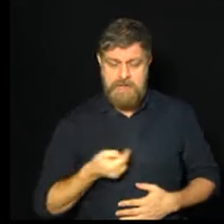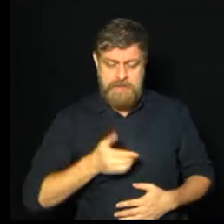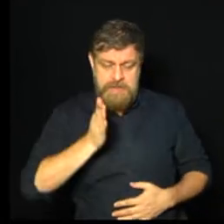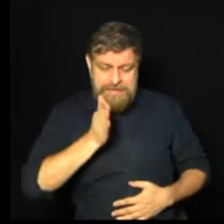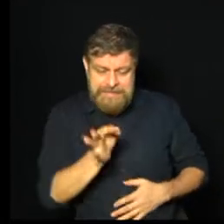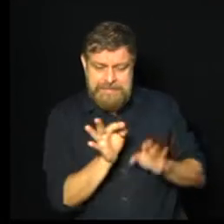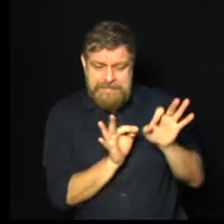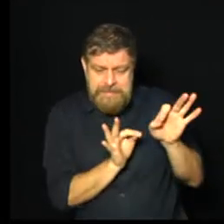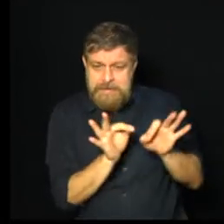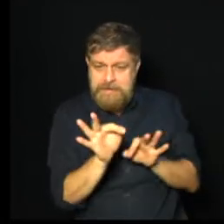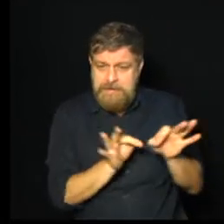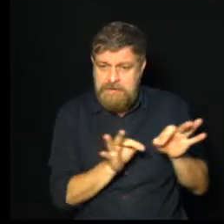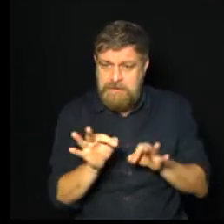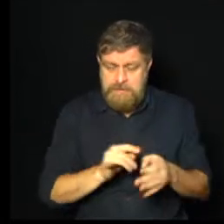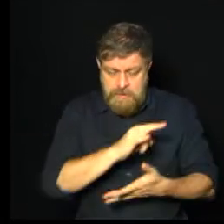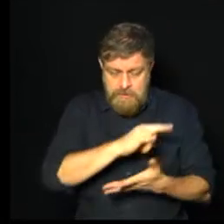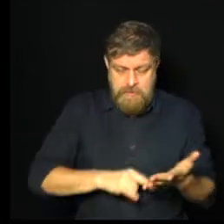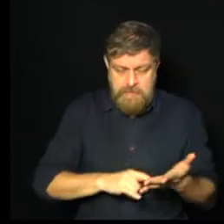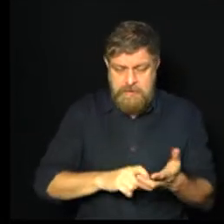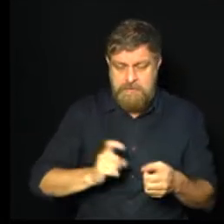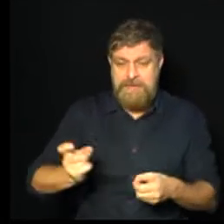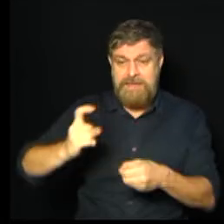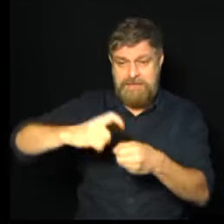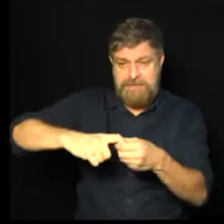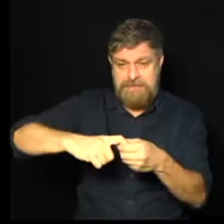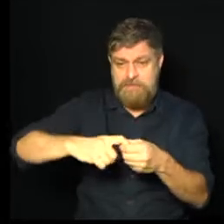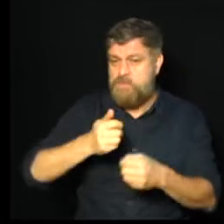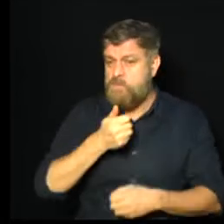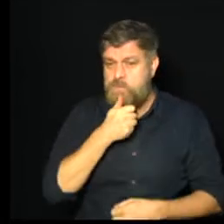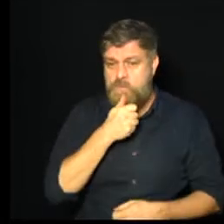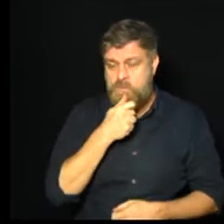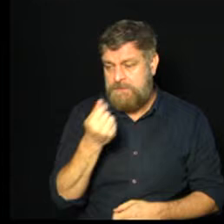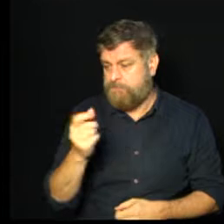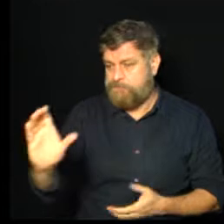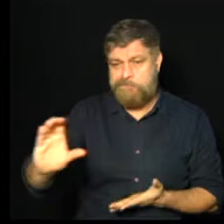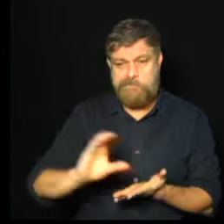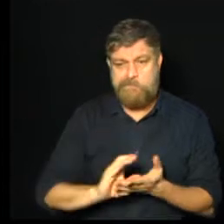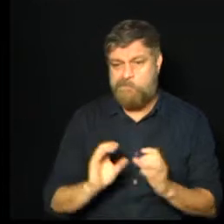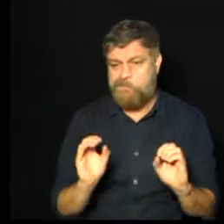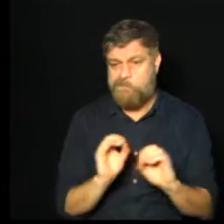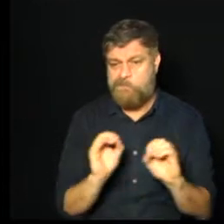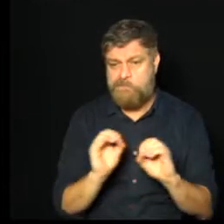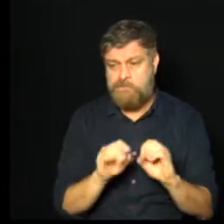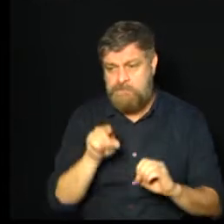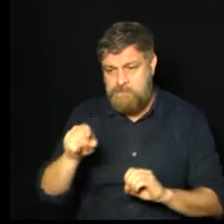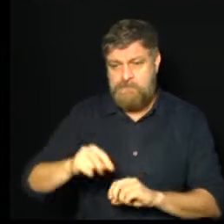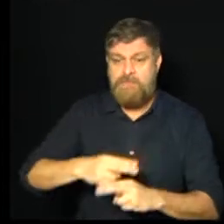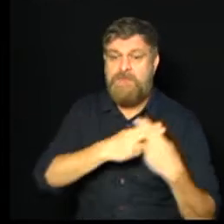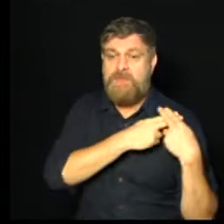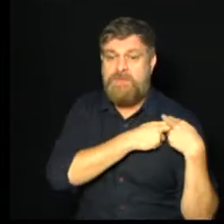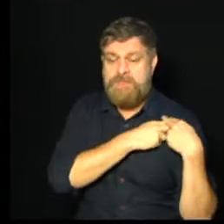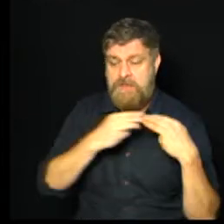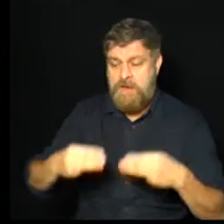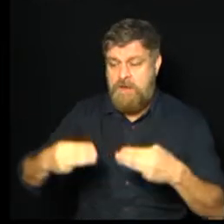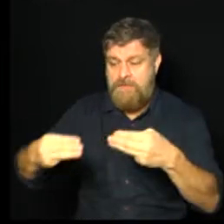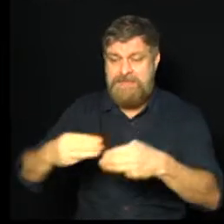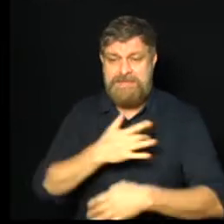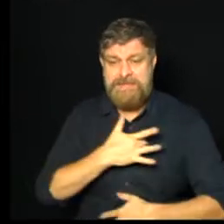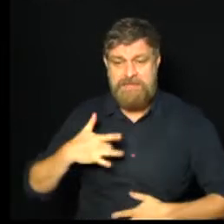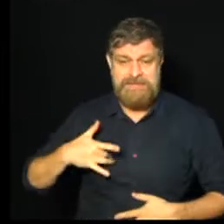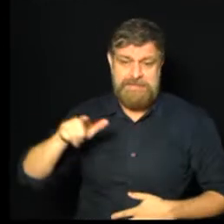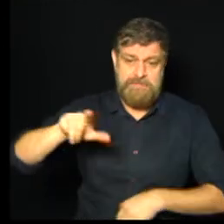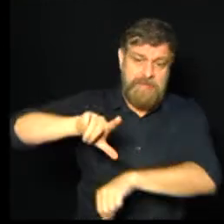de habilitação, de credenciamento, e ainda não saiu por razões do Ministério na esfera federal, atrasos na esfera